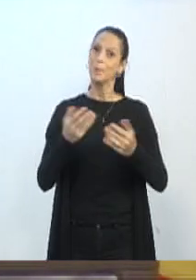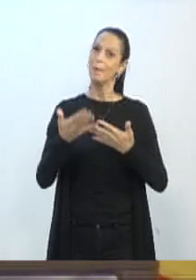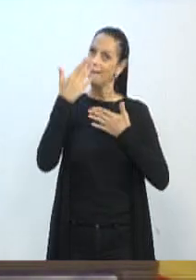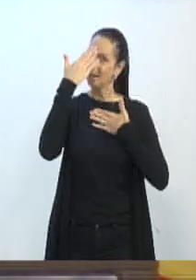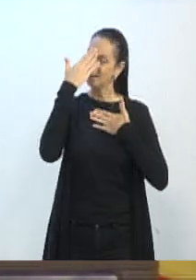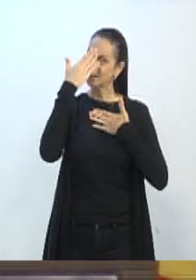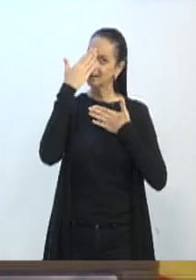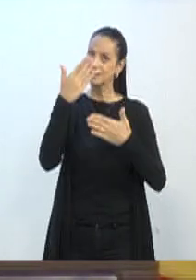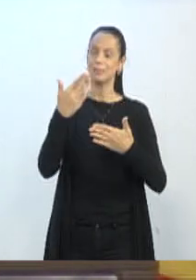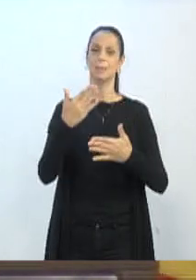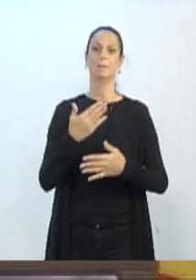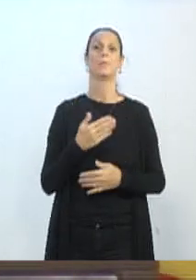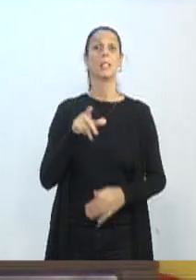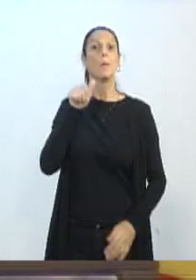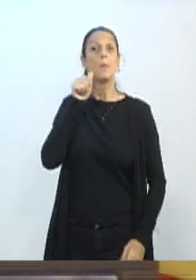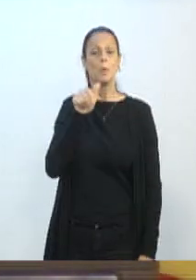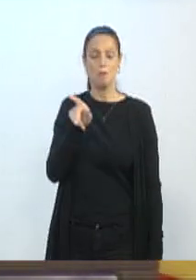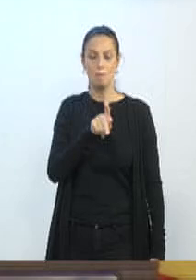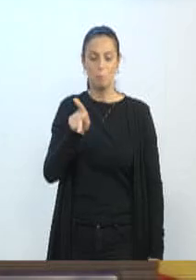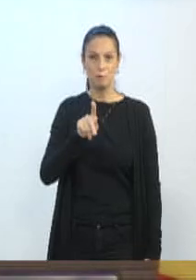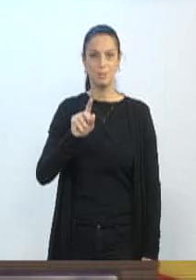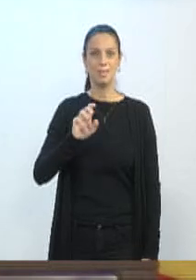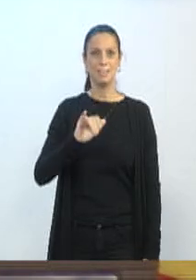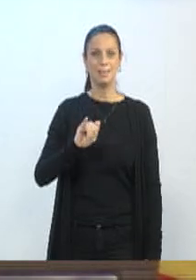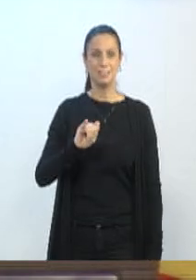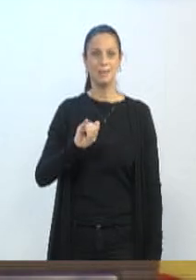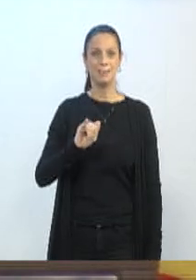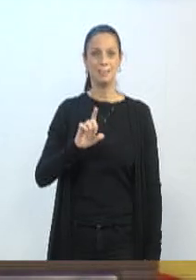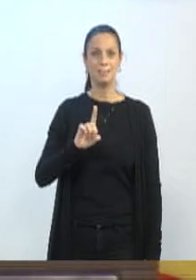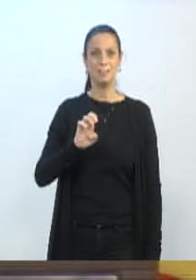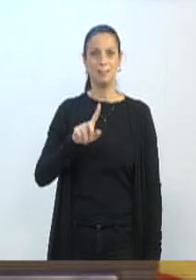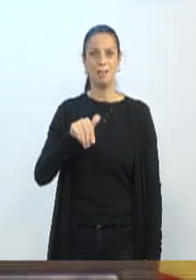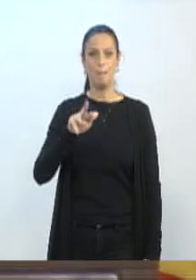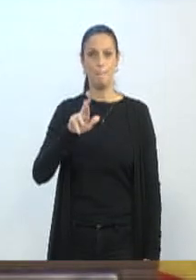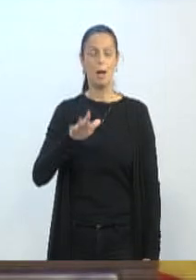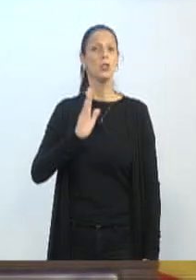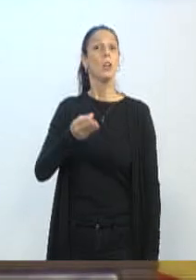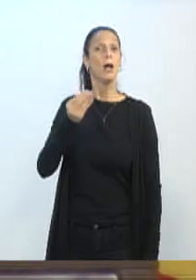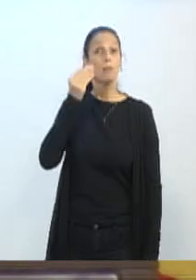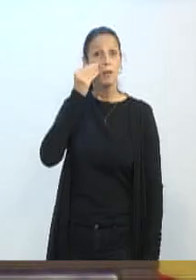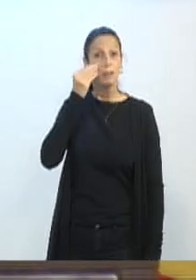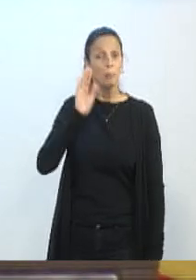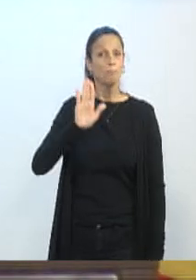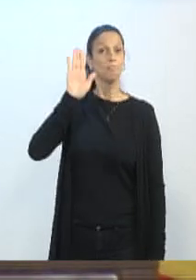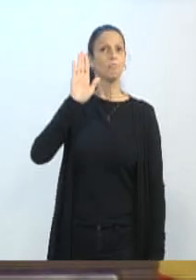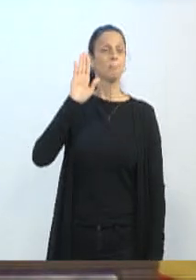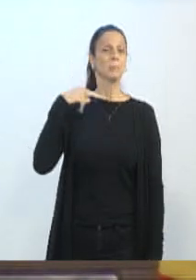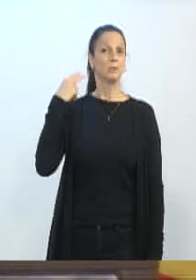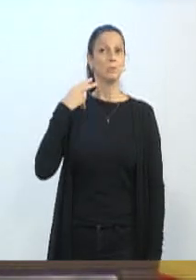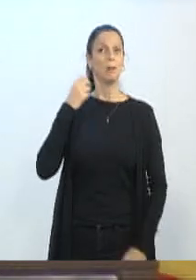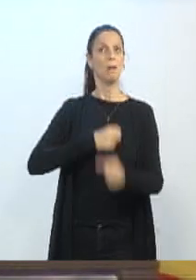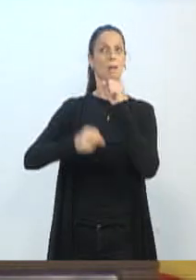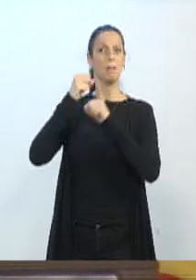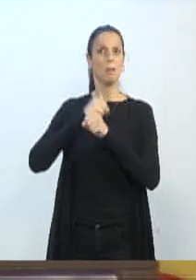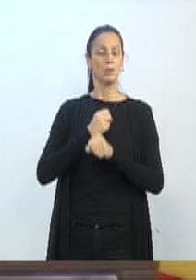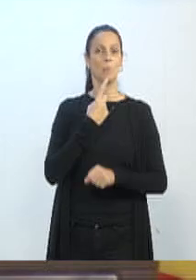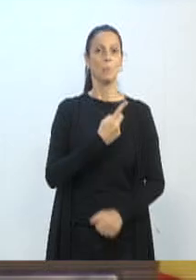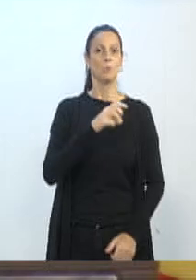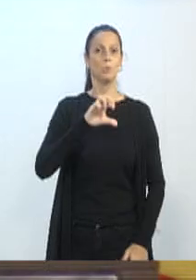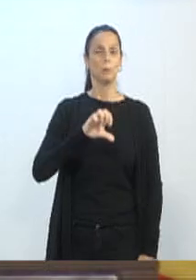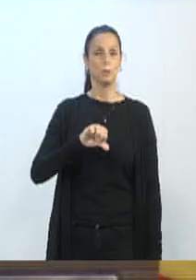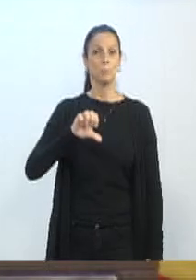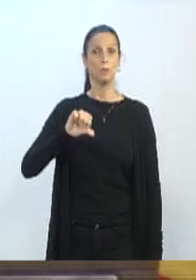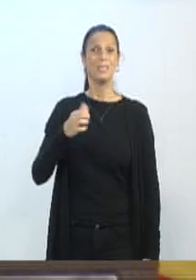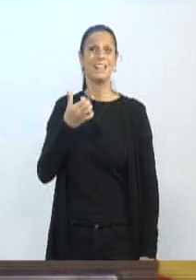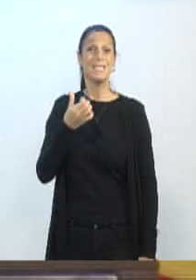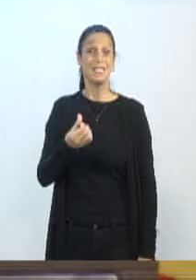onde a professora e vilamar que foi candidata a vereadora em 96 fez 1.200 voto